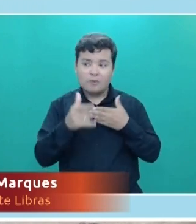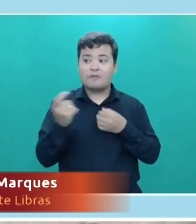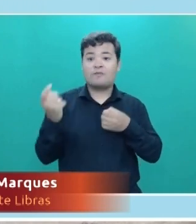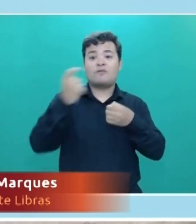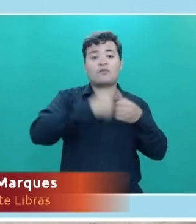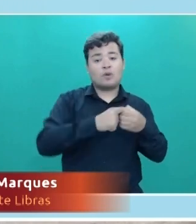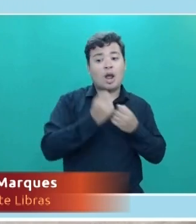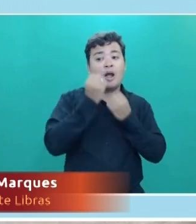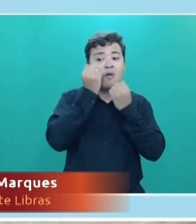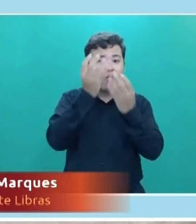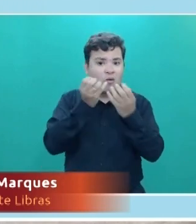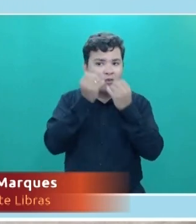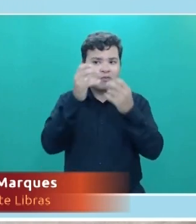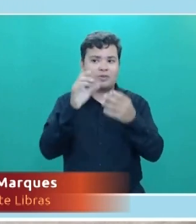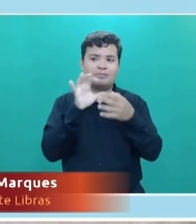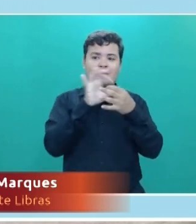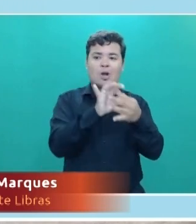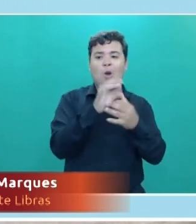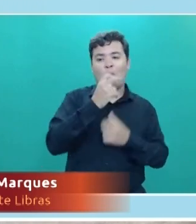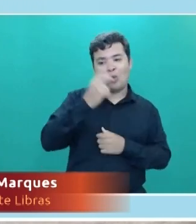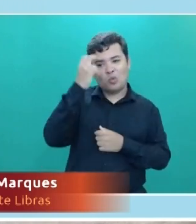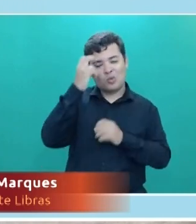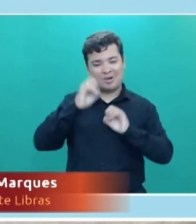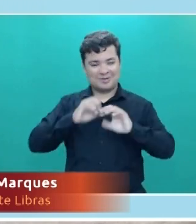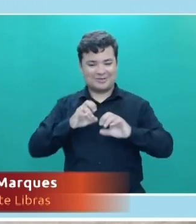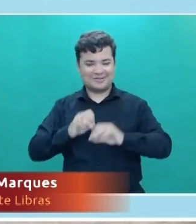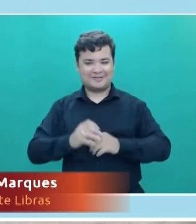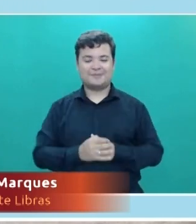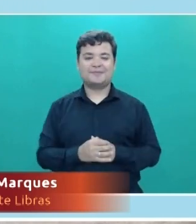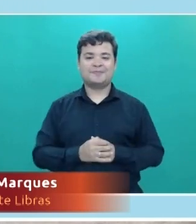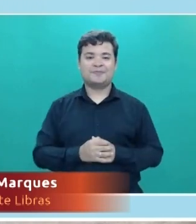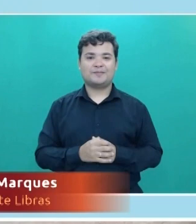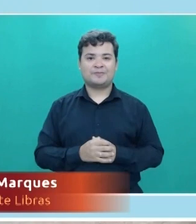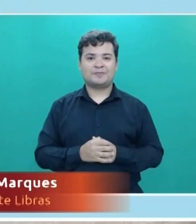informações sobre cultura e educação para você.